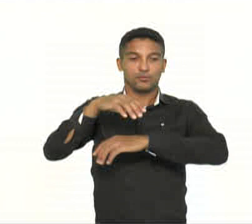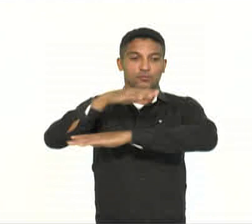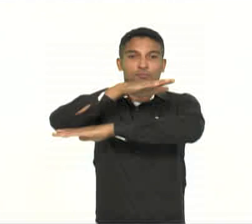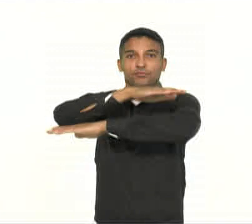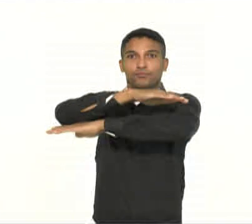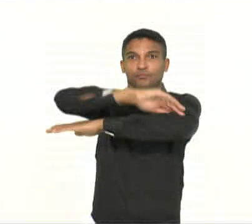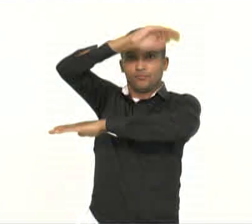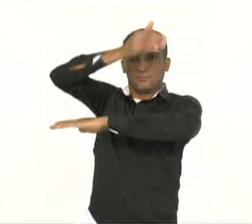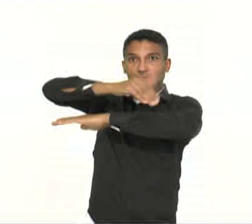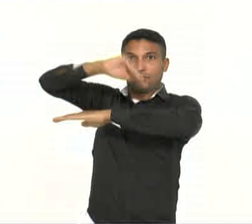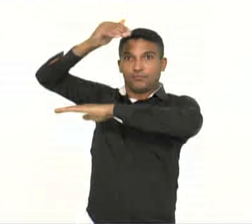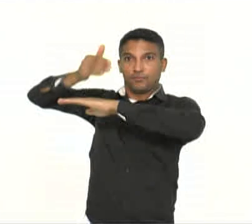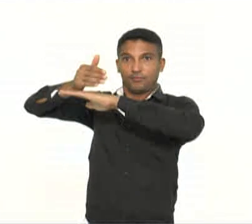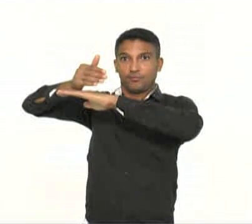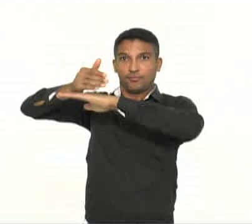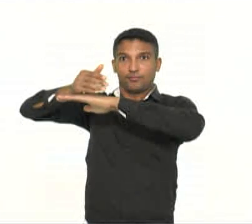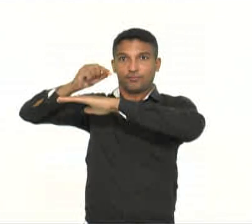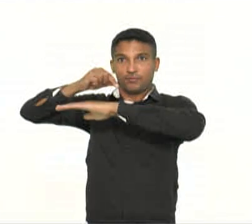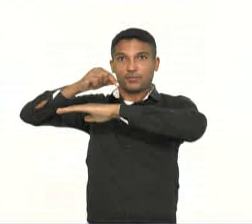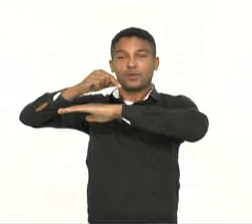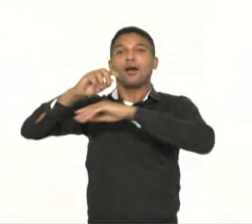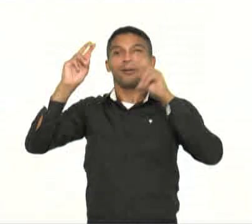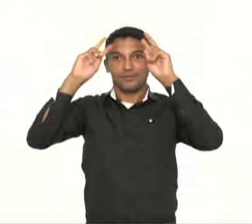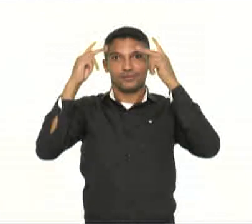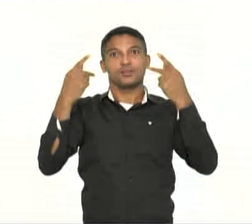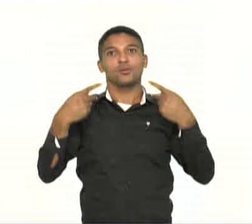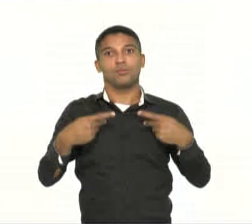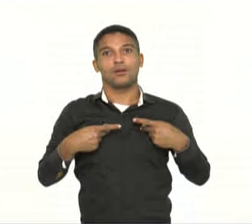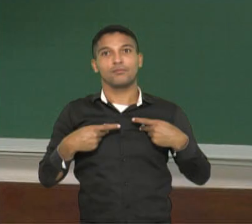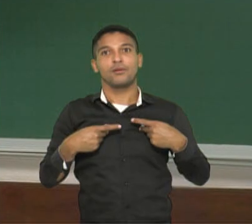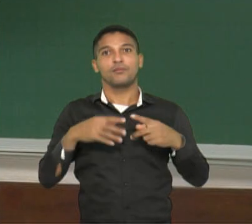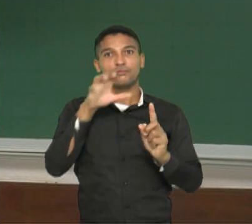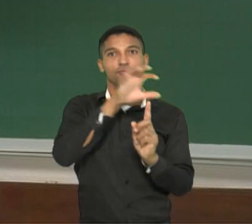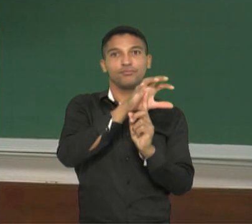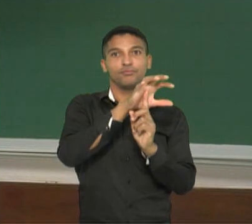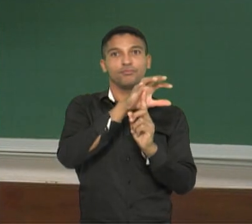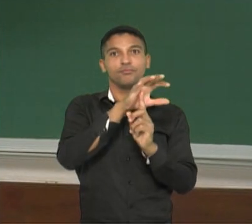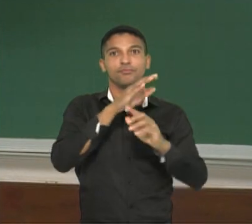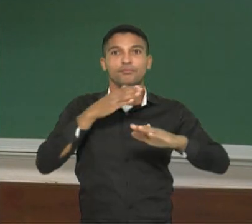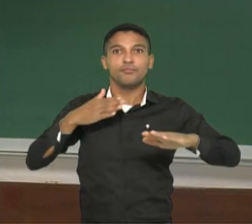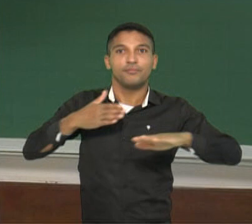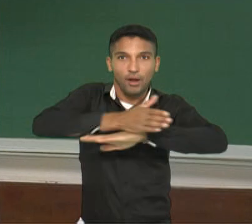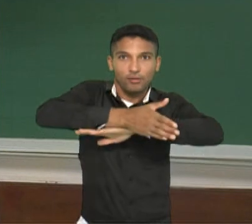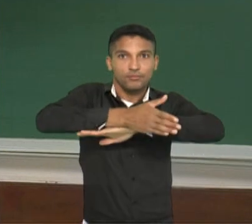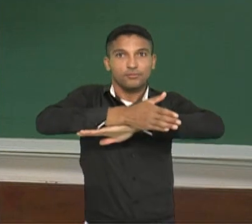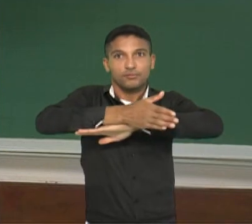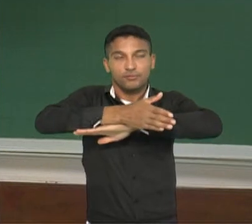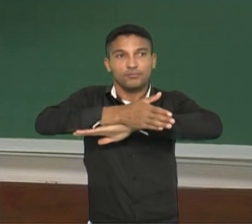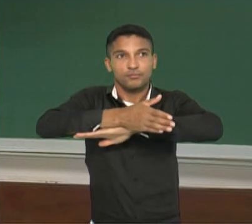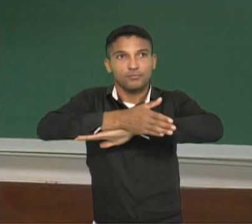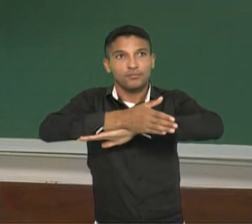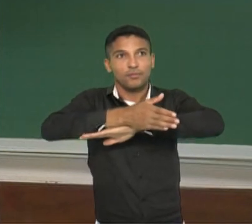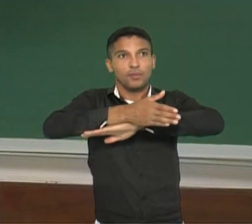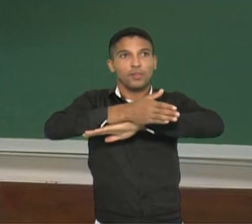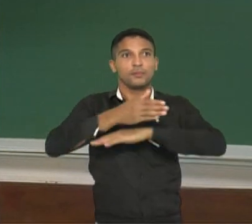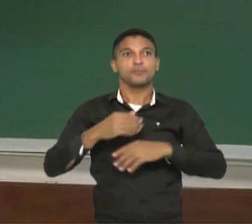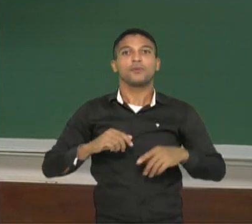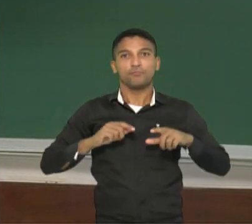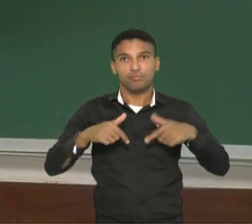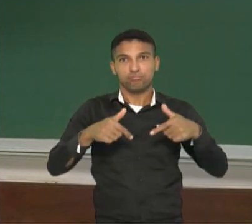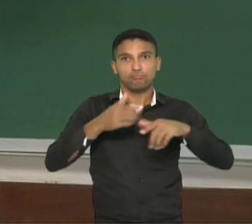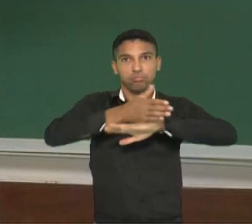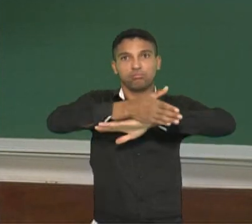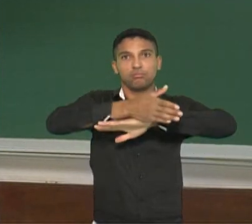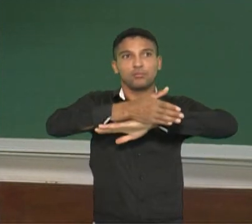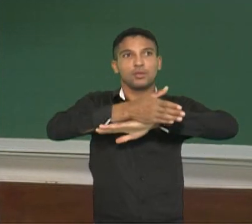tempo que o espaço que sofreu mais gravemente os efeitos da ação humana. E sabe por que isso acontece? Se a gente olhar no mapa do